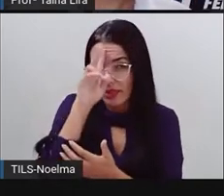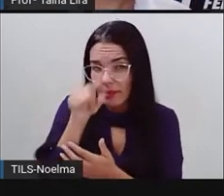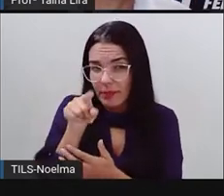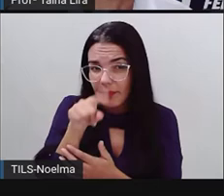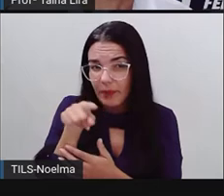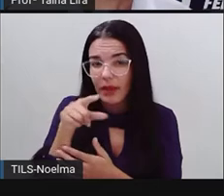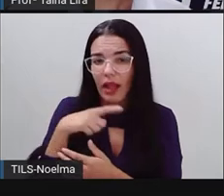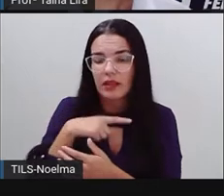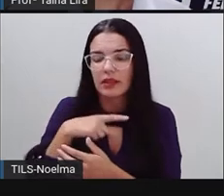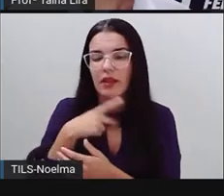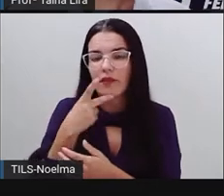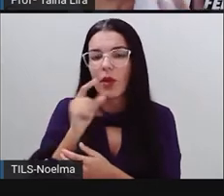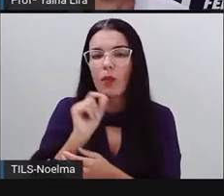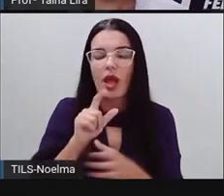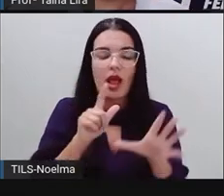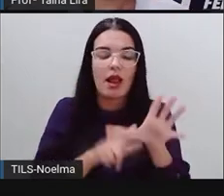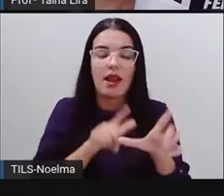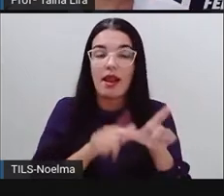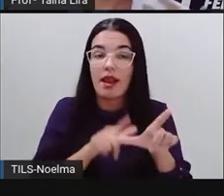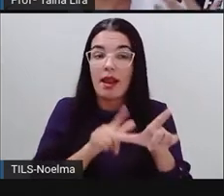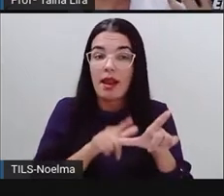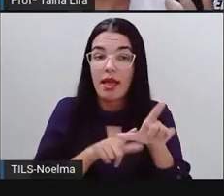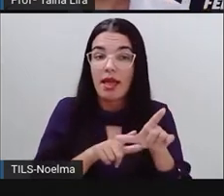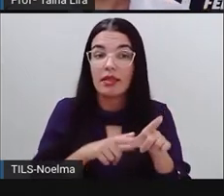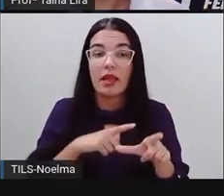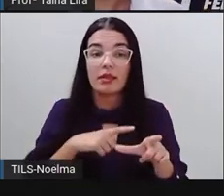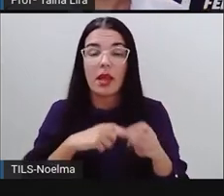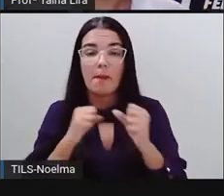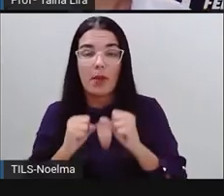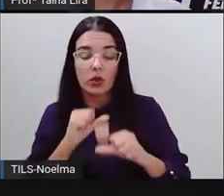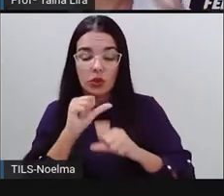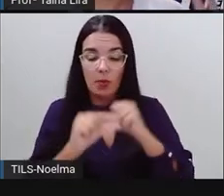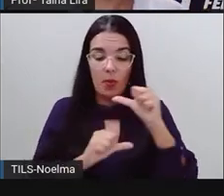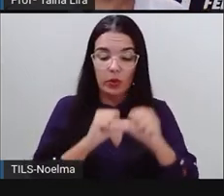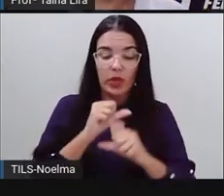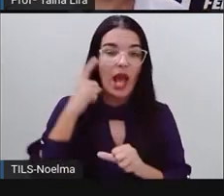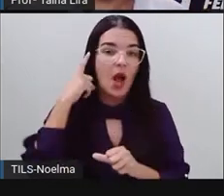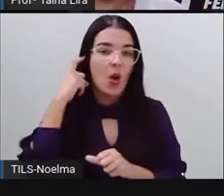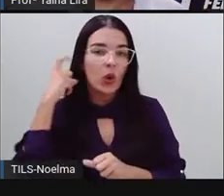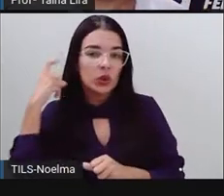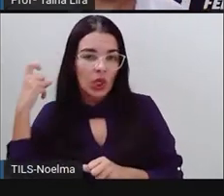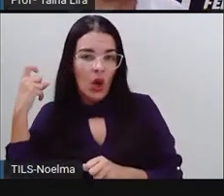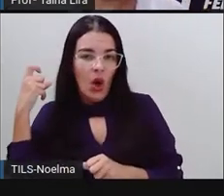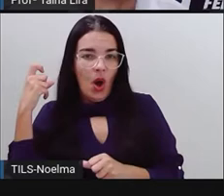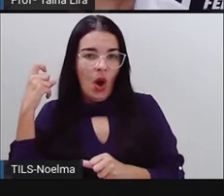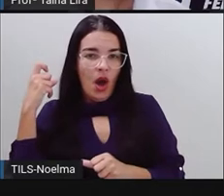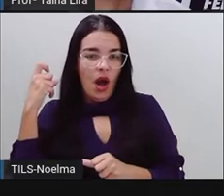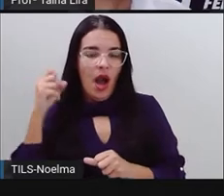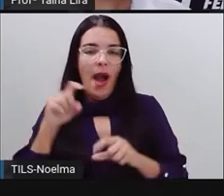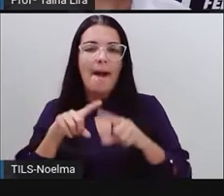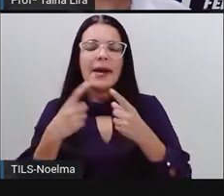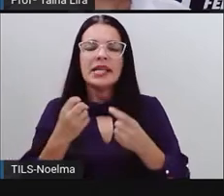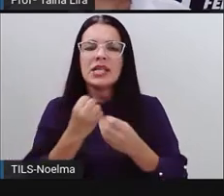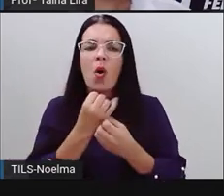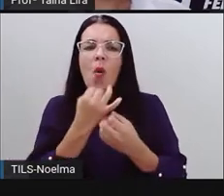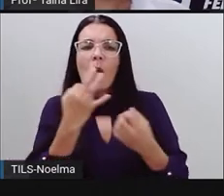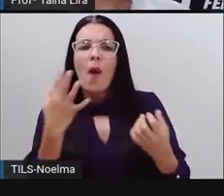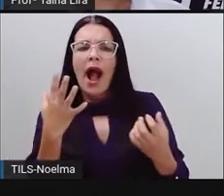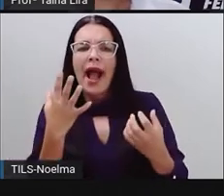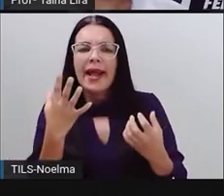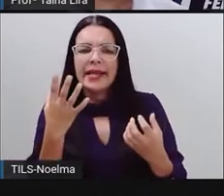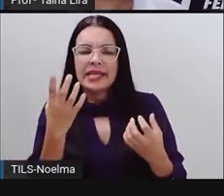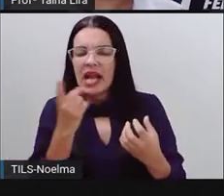existem aí é letrinhas que podem mudar o som não é verdade e quais são